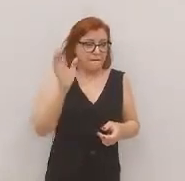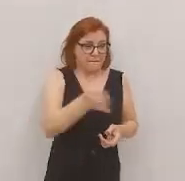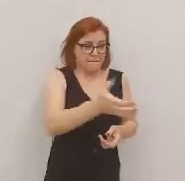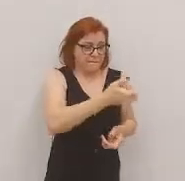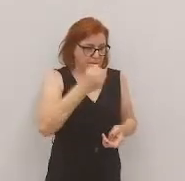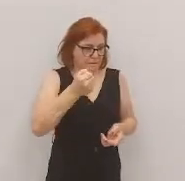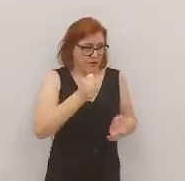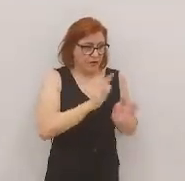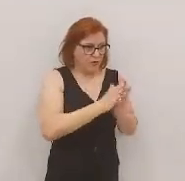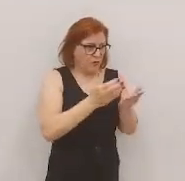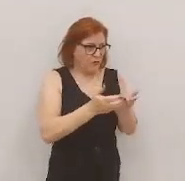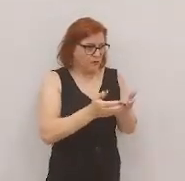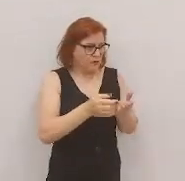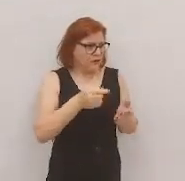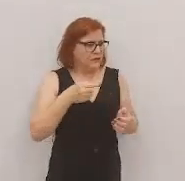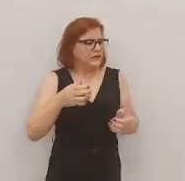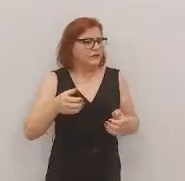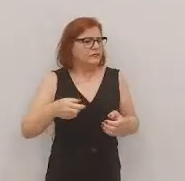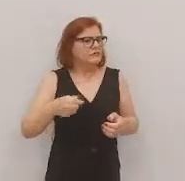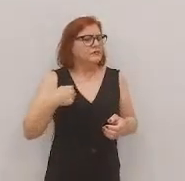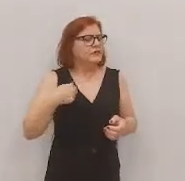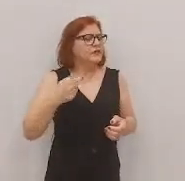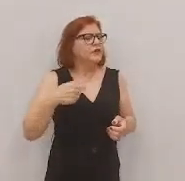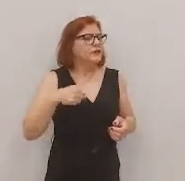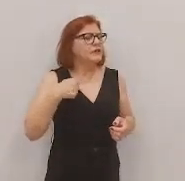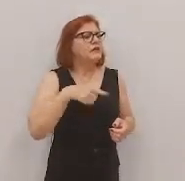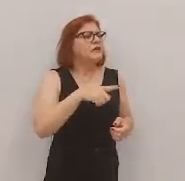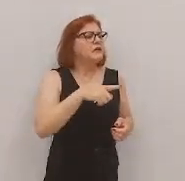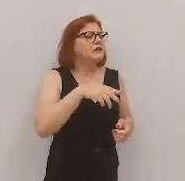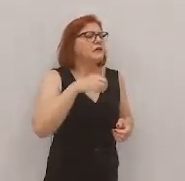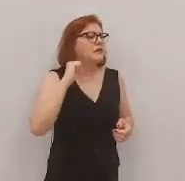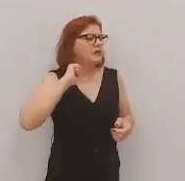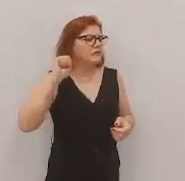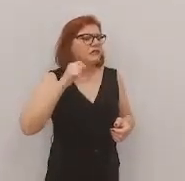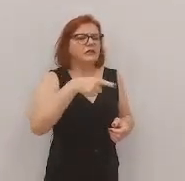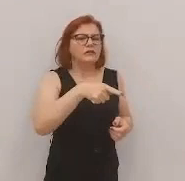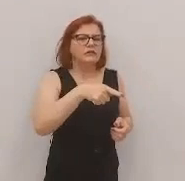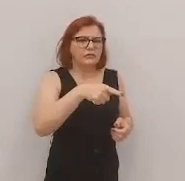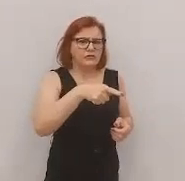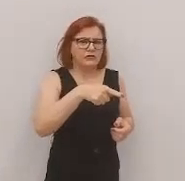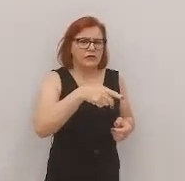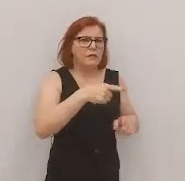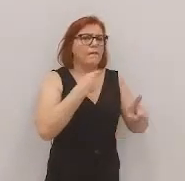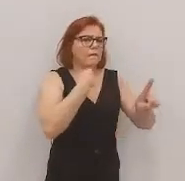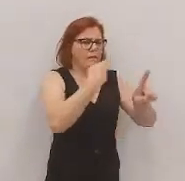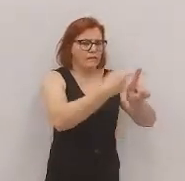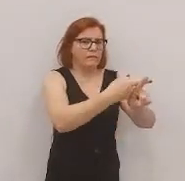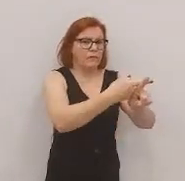né, você da mesma maneira que o Senhor foi crucificado.